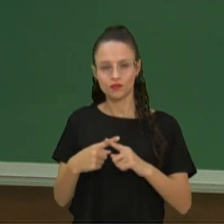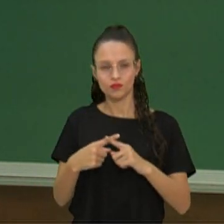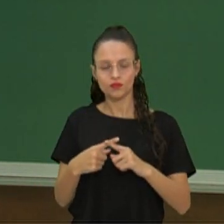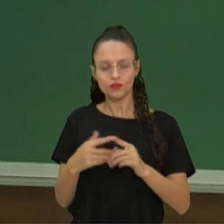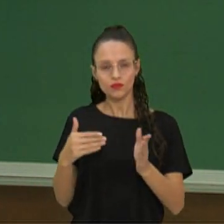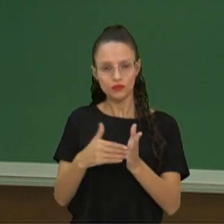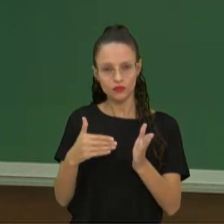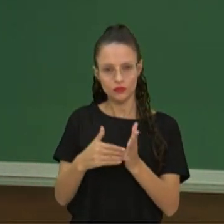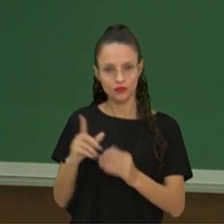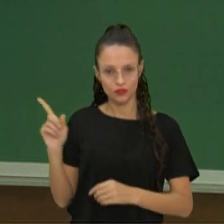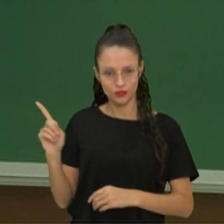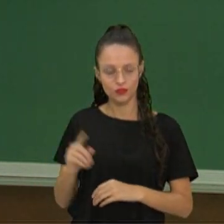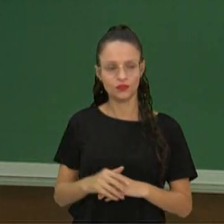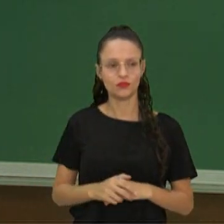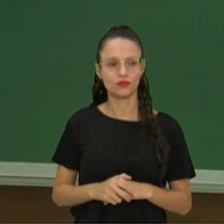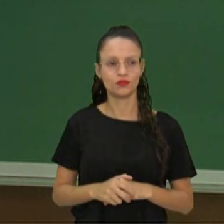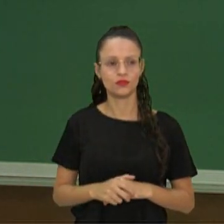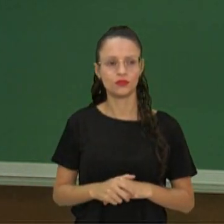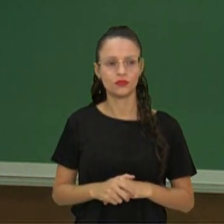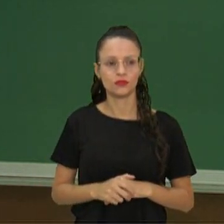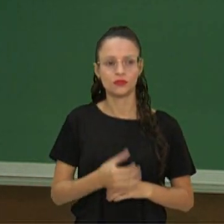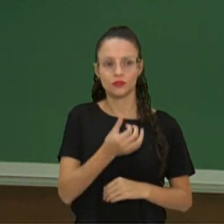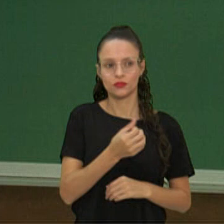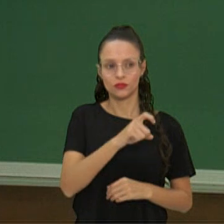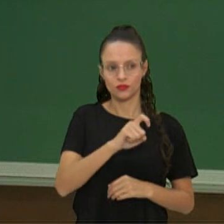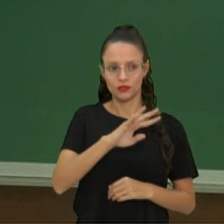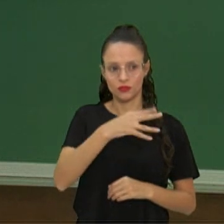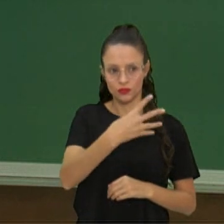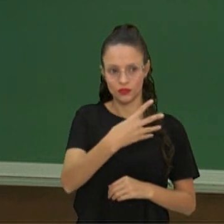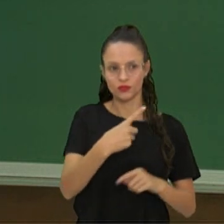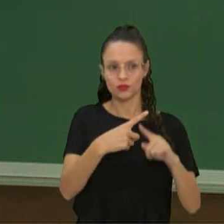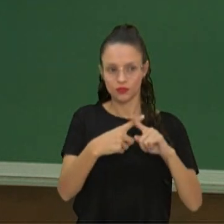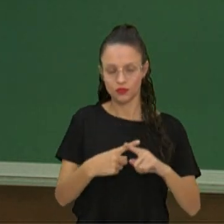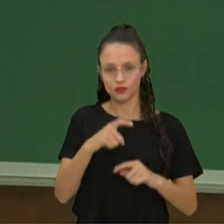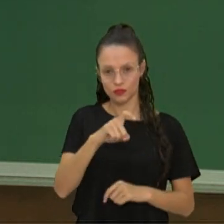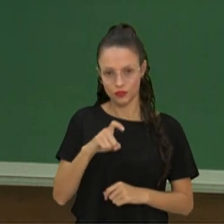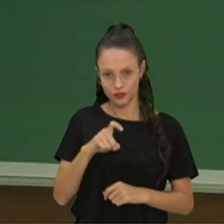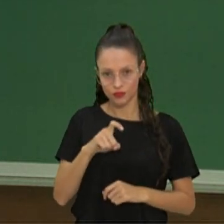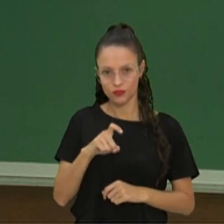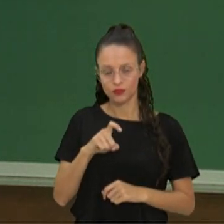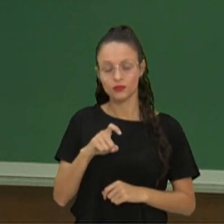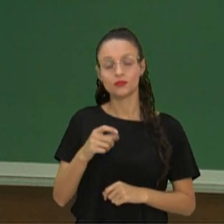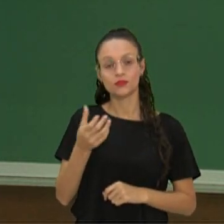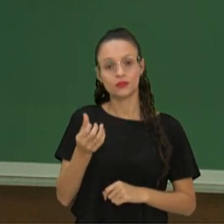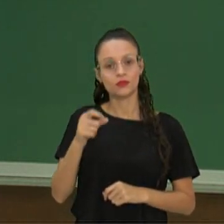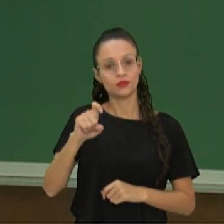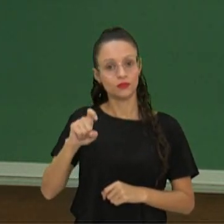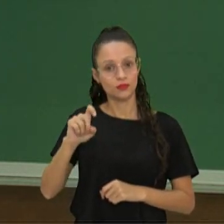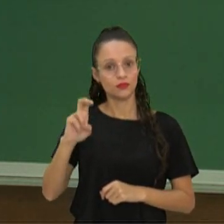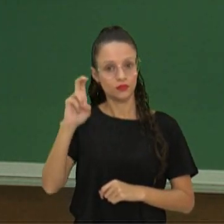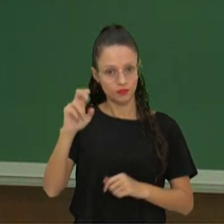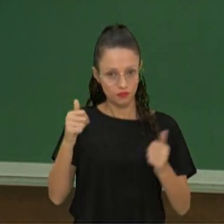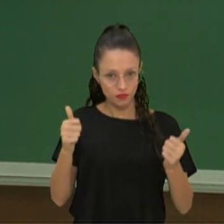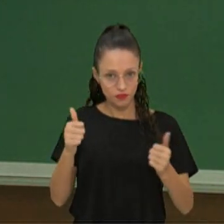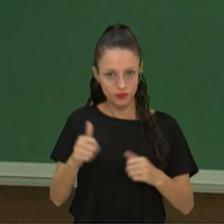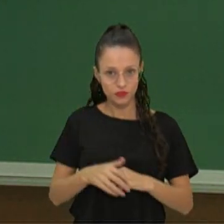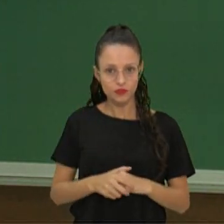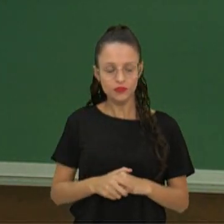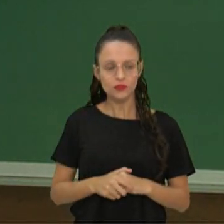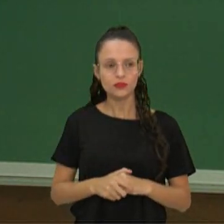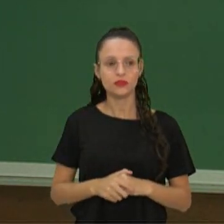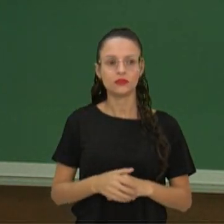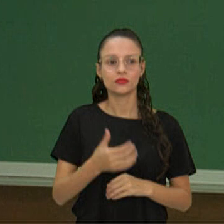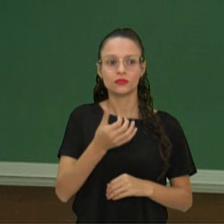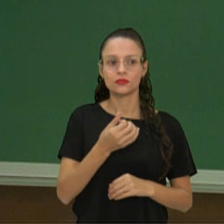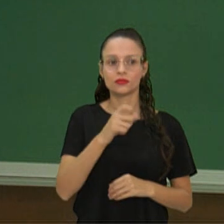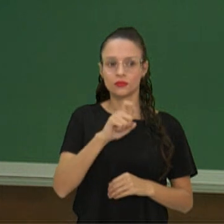último binômio. Dá uma olhada. 6x à quarta vezes x é 6x à quinta. Tudo bem?